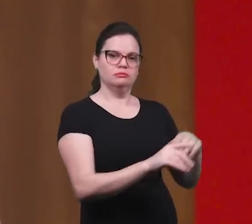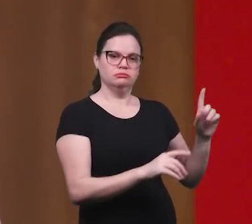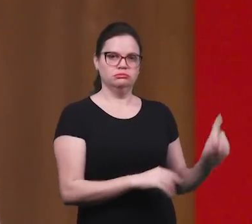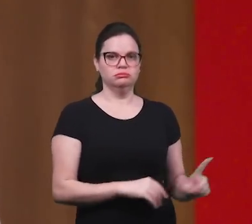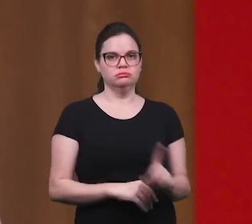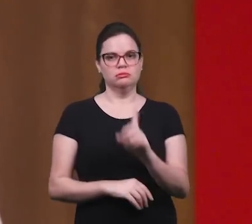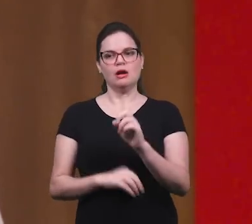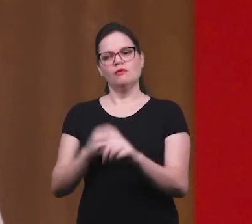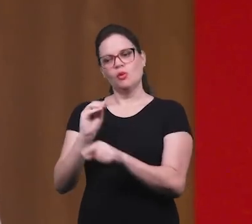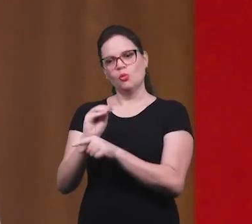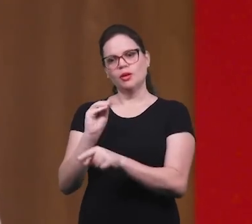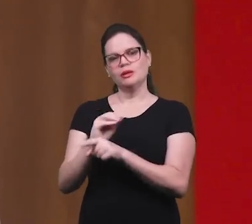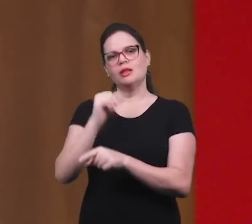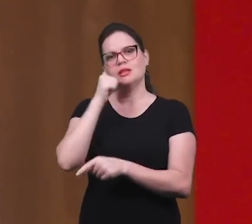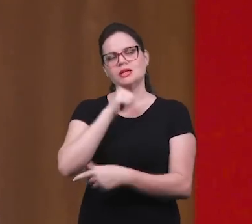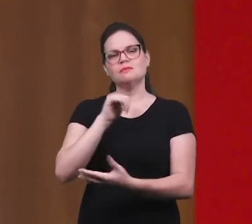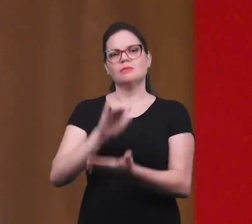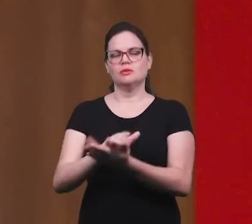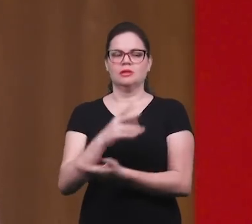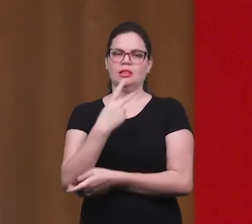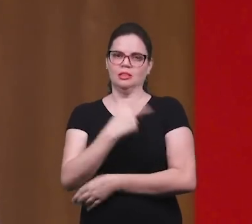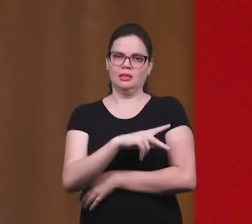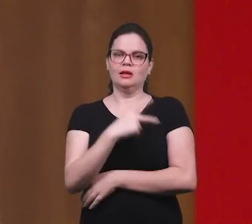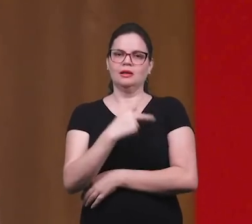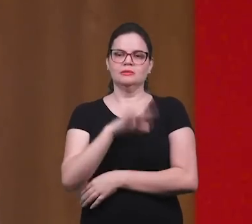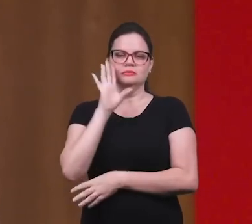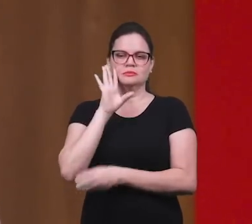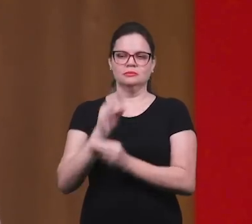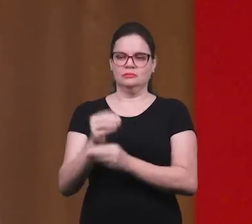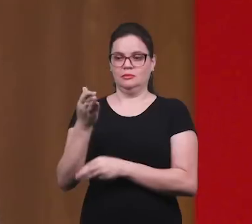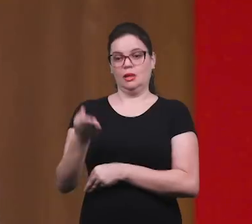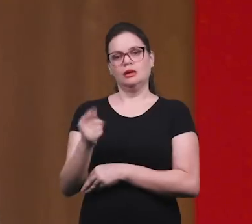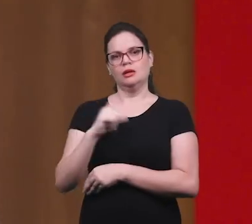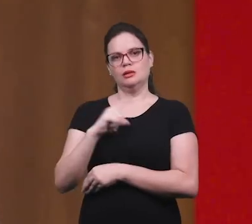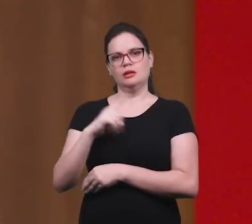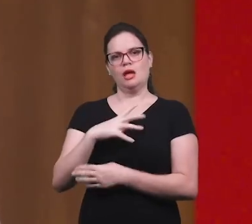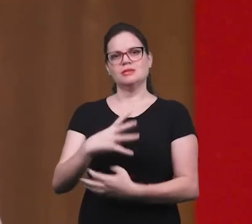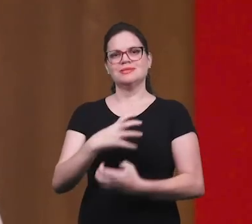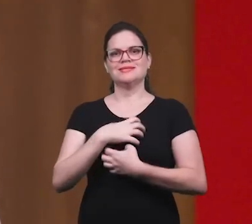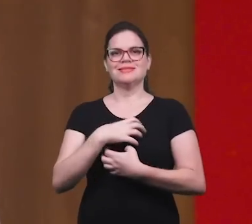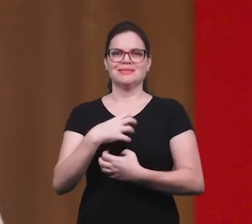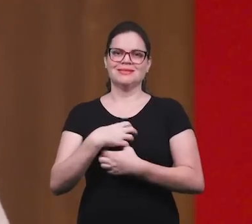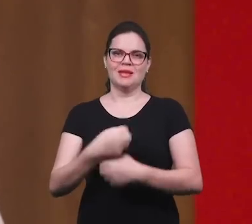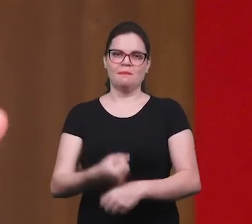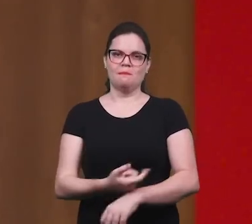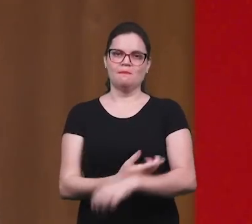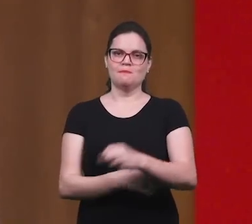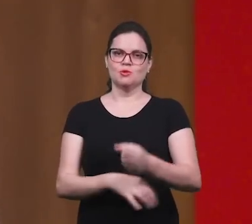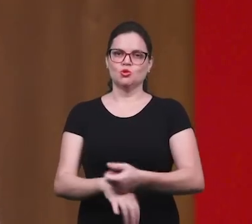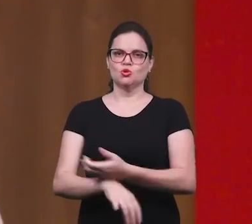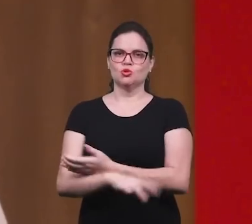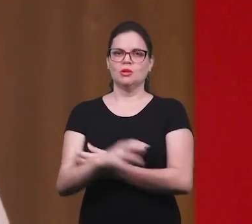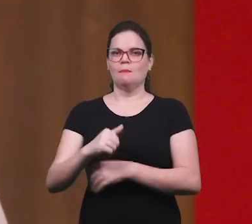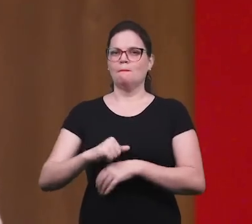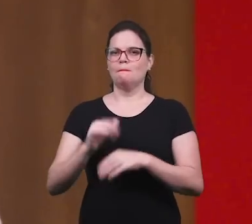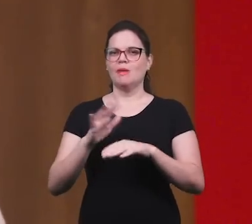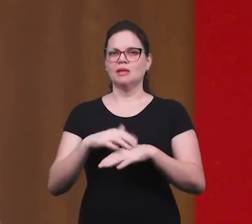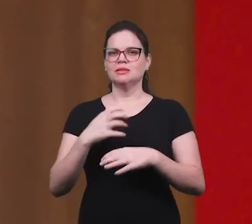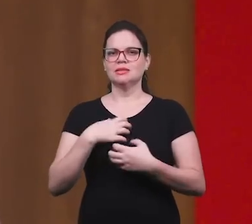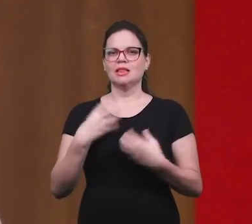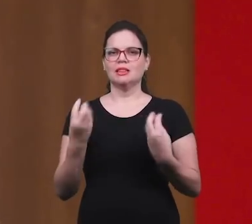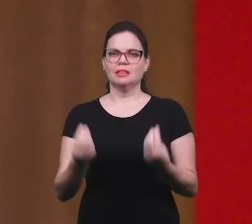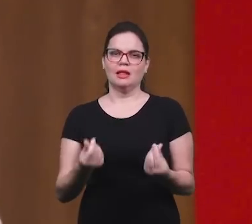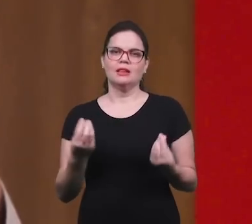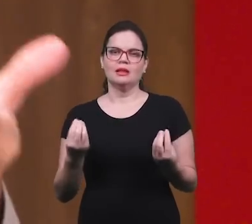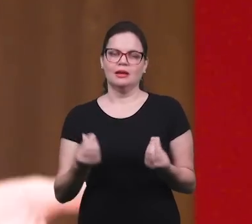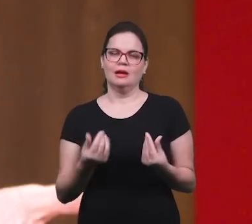sua esposa, e entender que ela tem essa parte sentimental, mais delicada, que requer